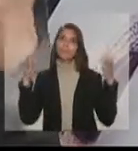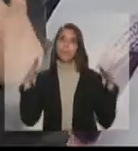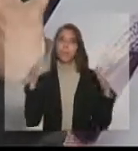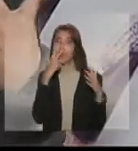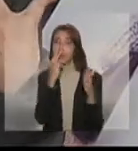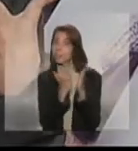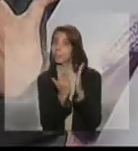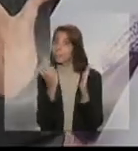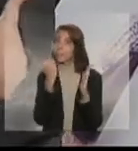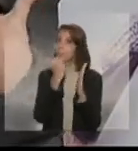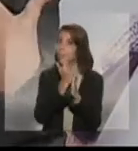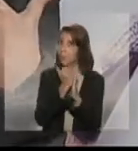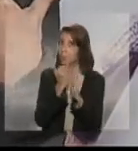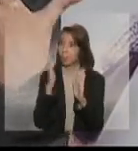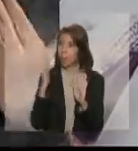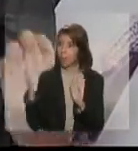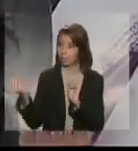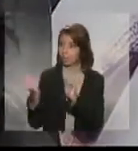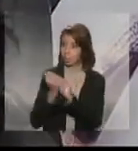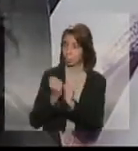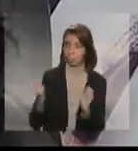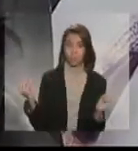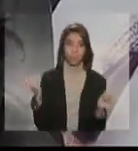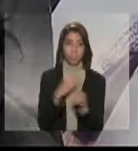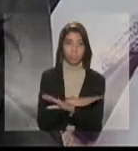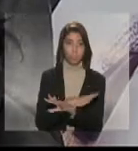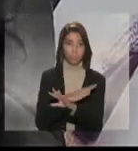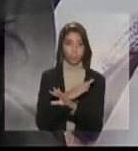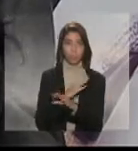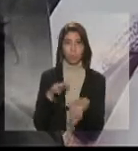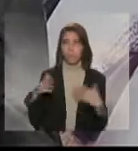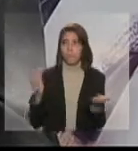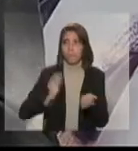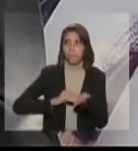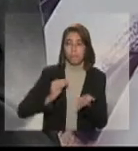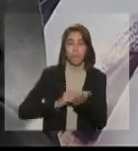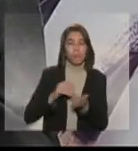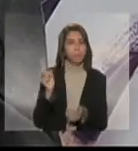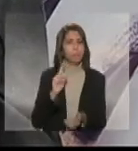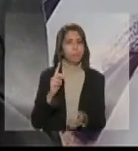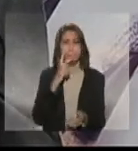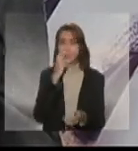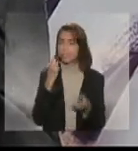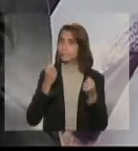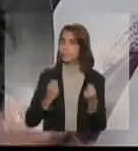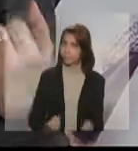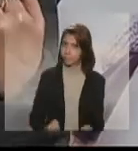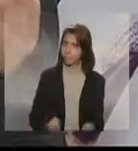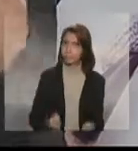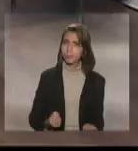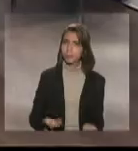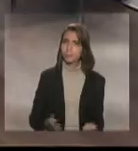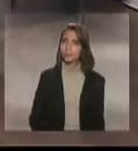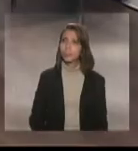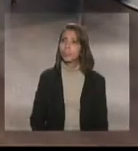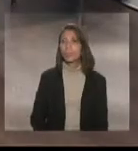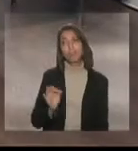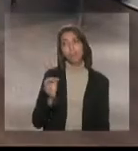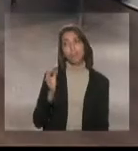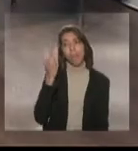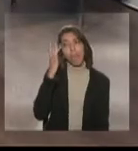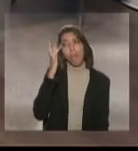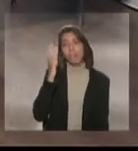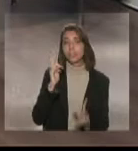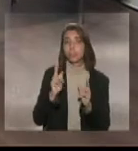né aquele suplemento mas se alguma coisa que te completa eu acho além de tudo um peso muito grande em 51